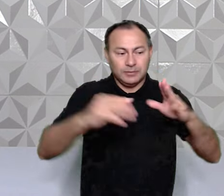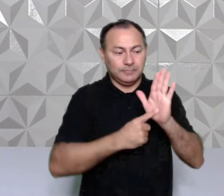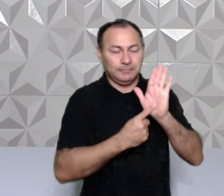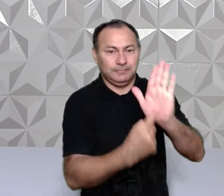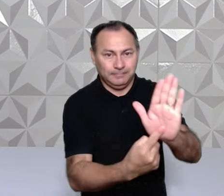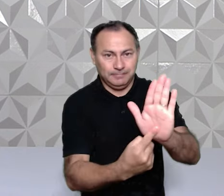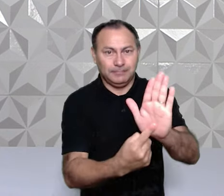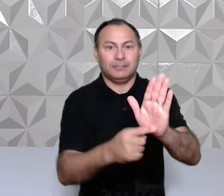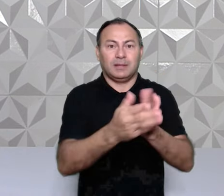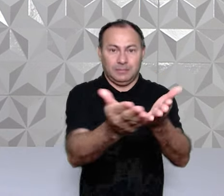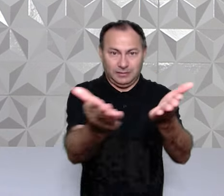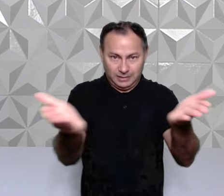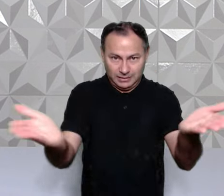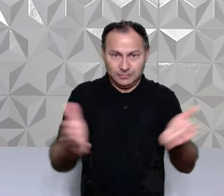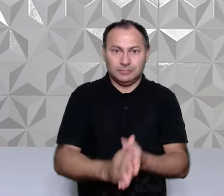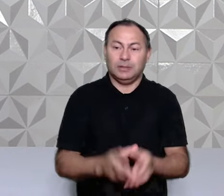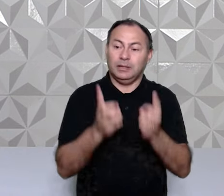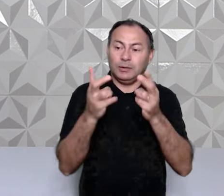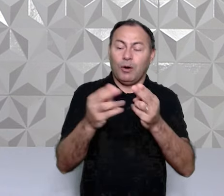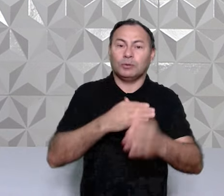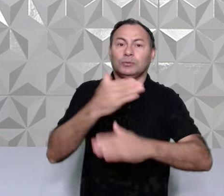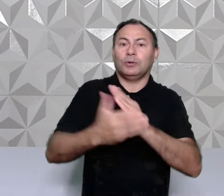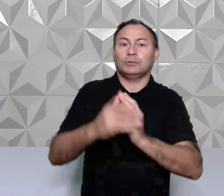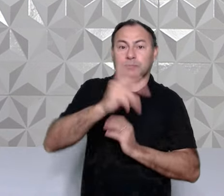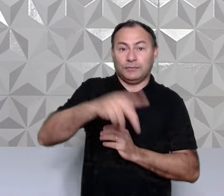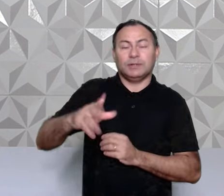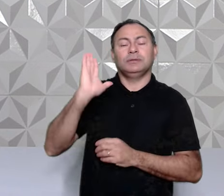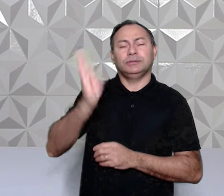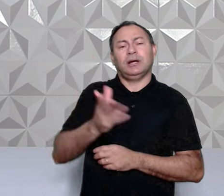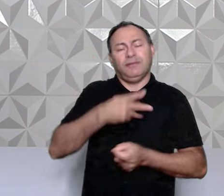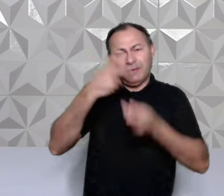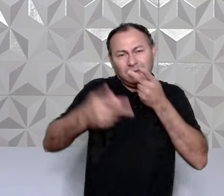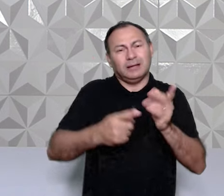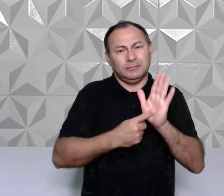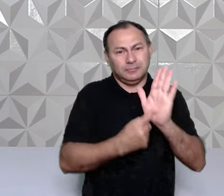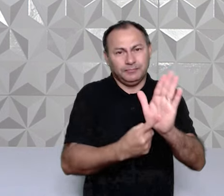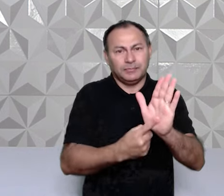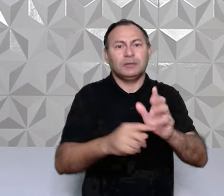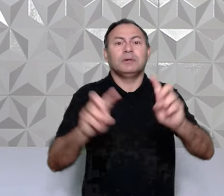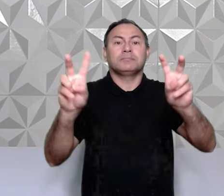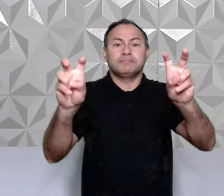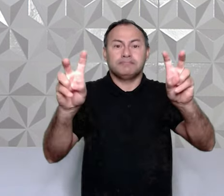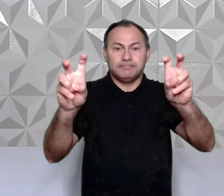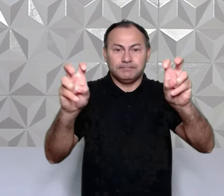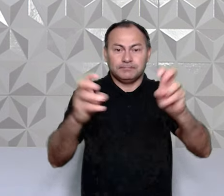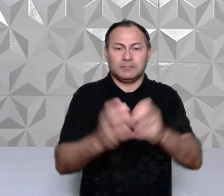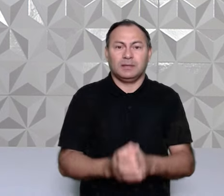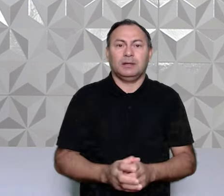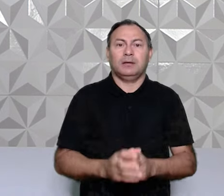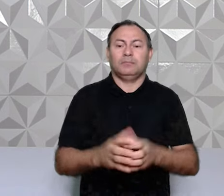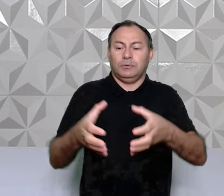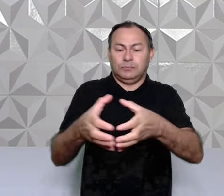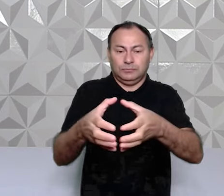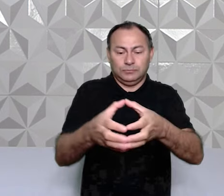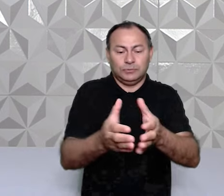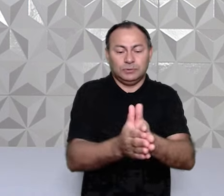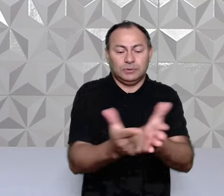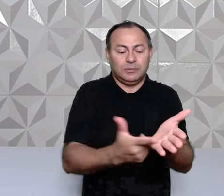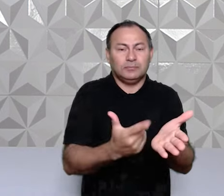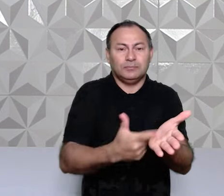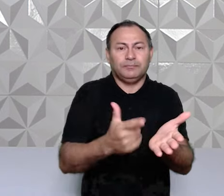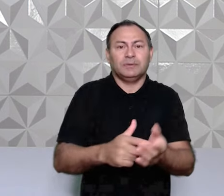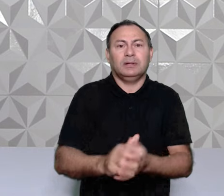missão de apresentar para vocês, assim como tantos outros professores já apresentaram, uma temática para a